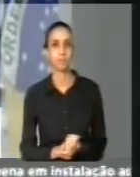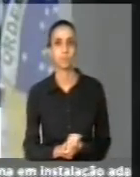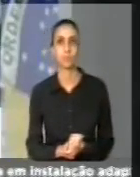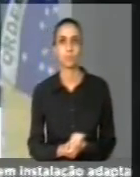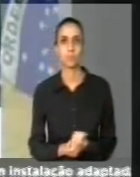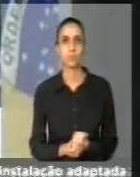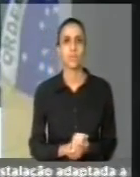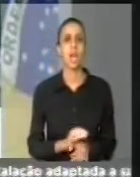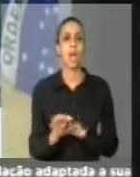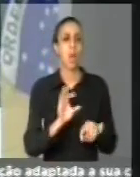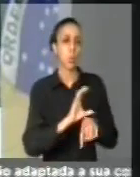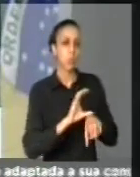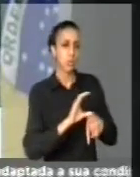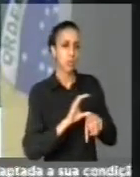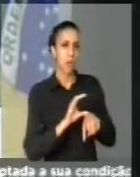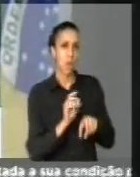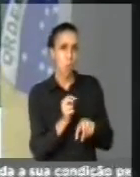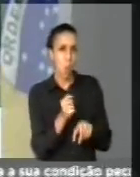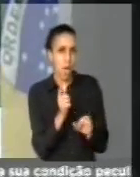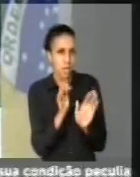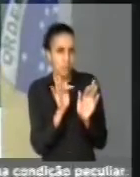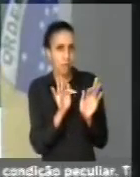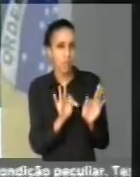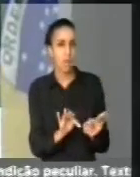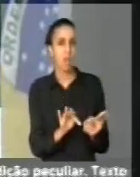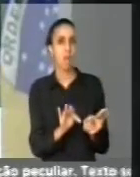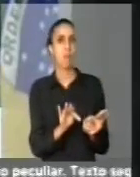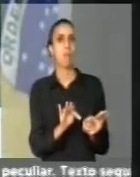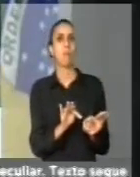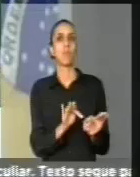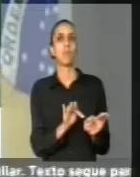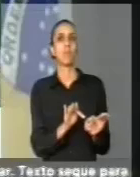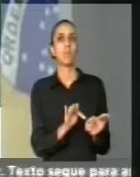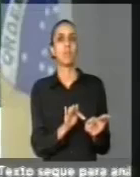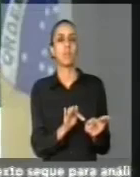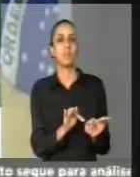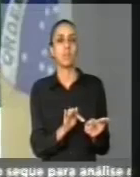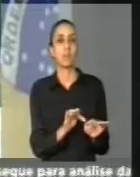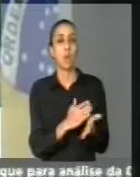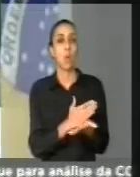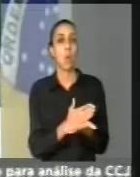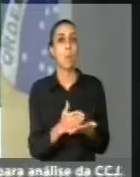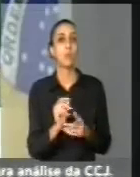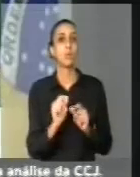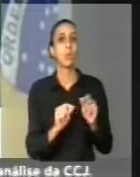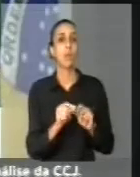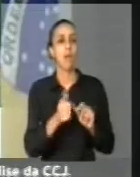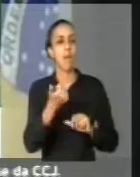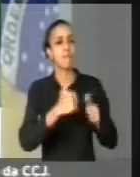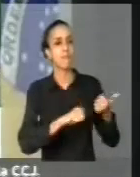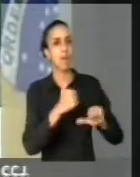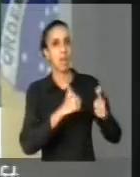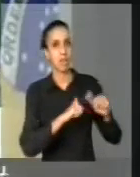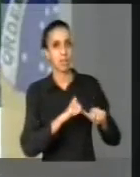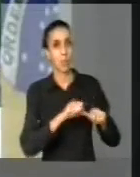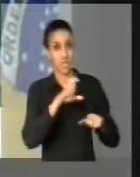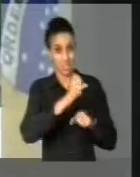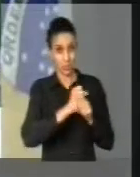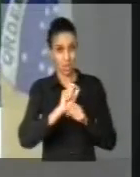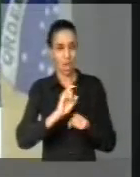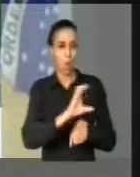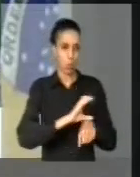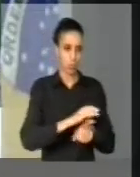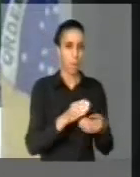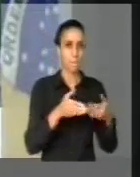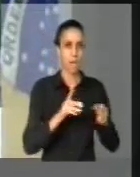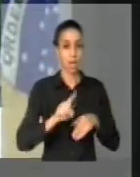da Constituinte, abriu a figura da revisão constitucional 5 anos depois,